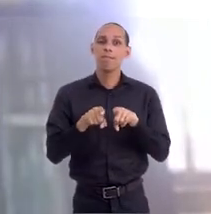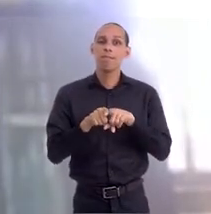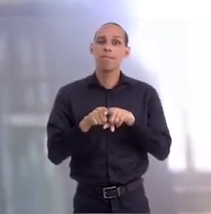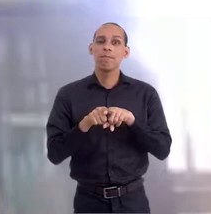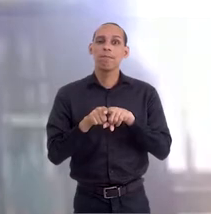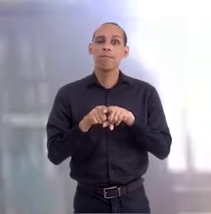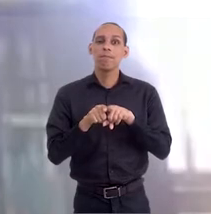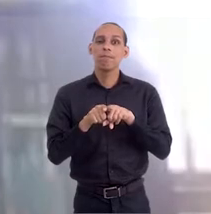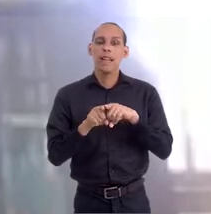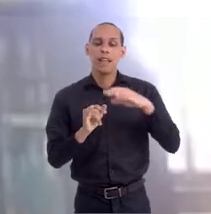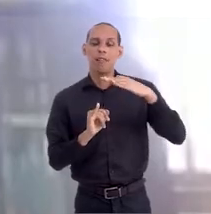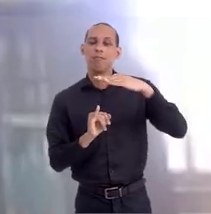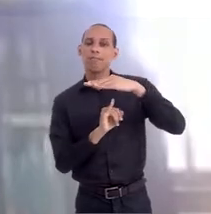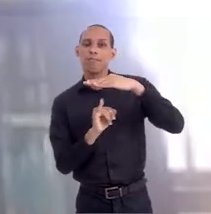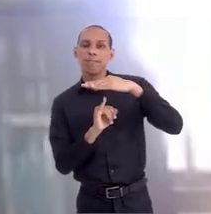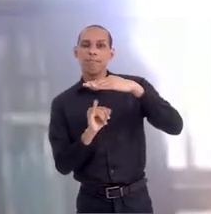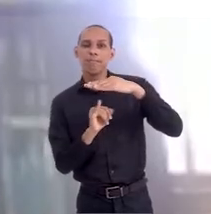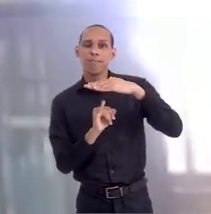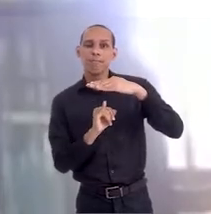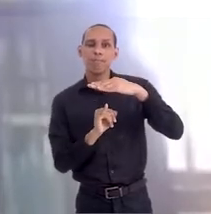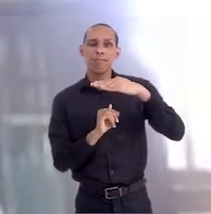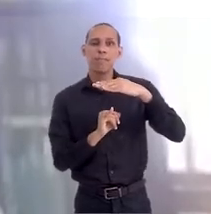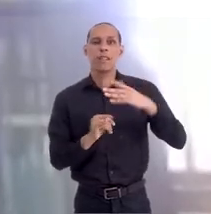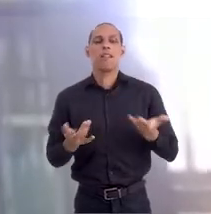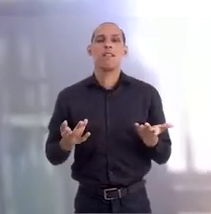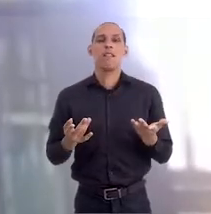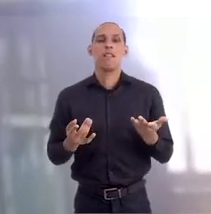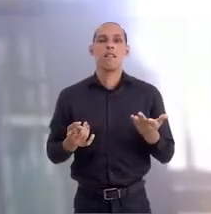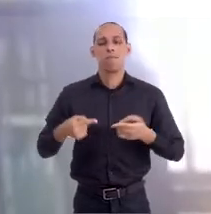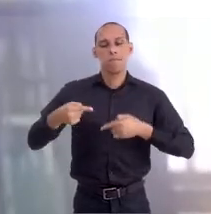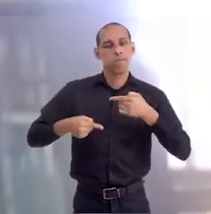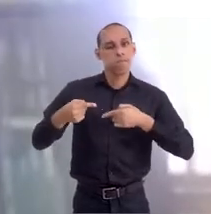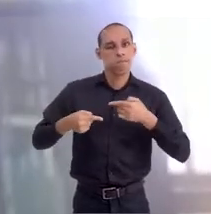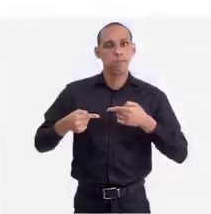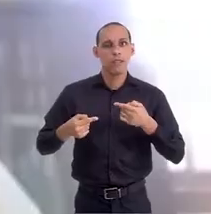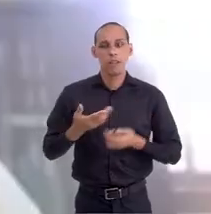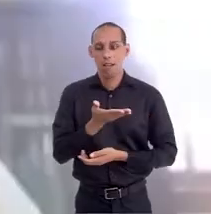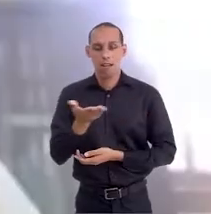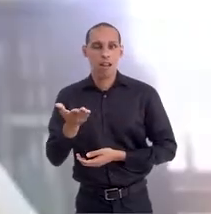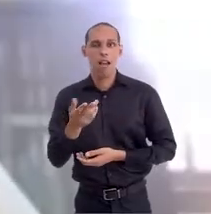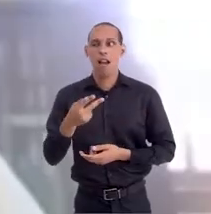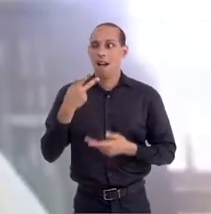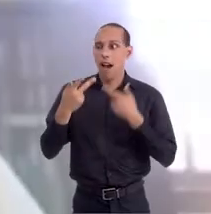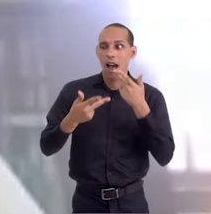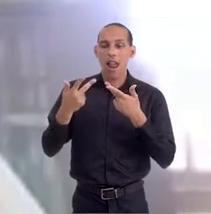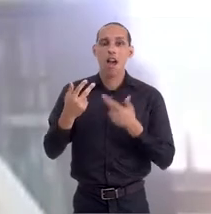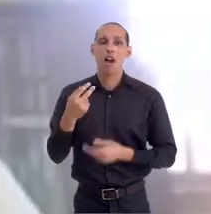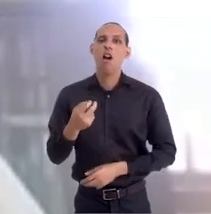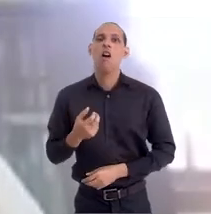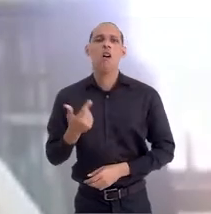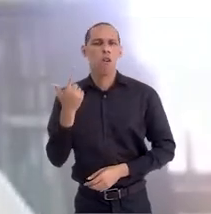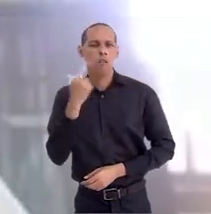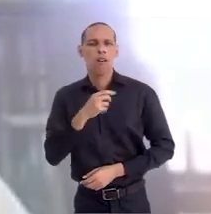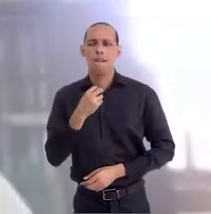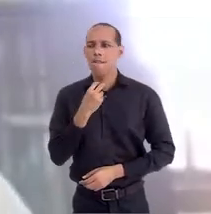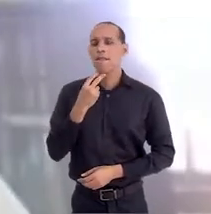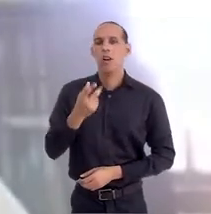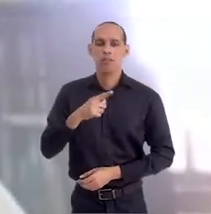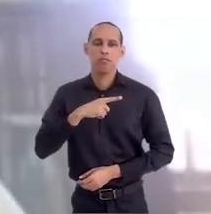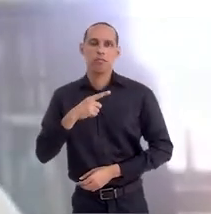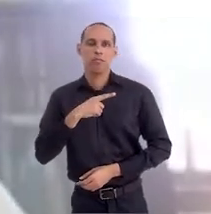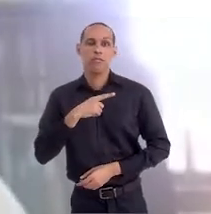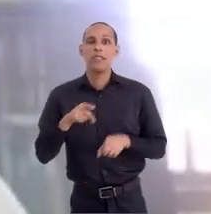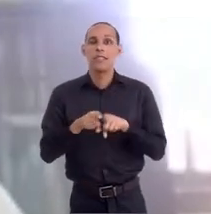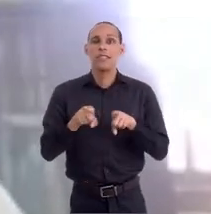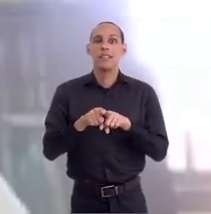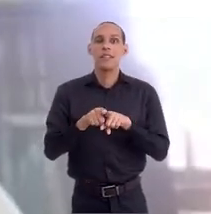e uma institucionalidade política para que essas empresas tenham algum tipo de voz. A lei estabeleceu a necessidade de